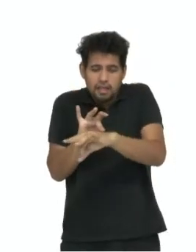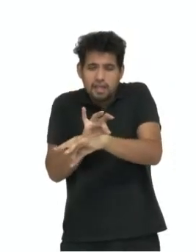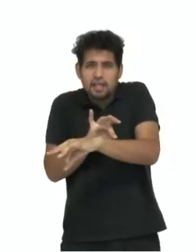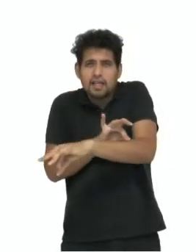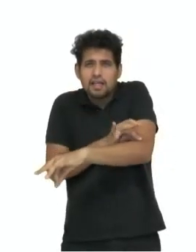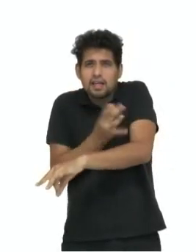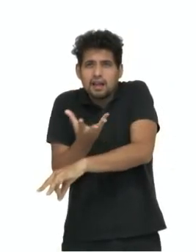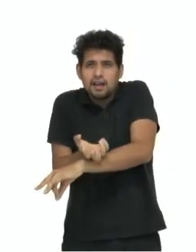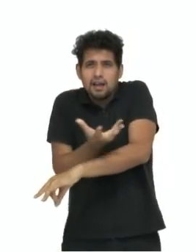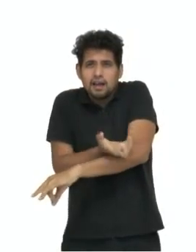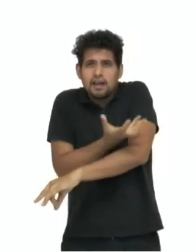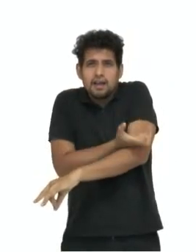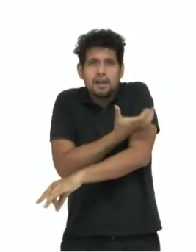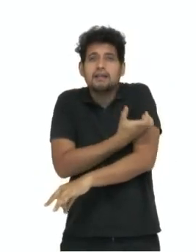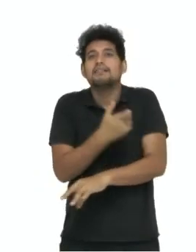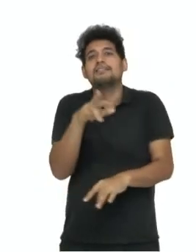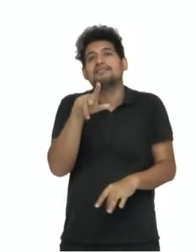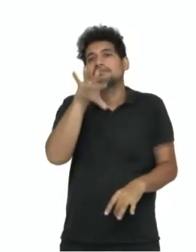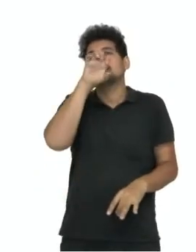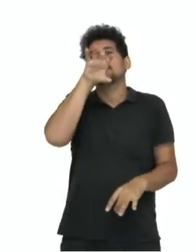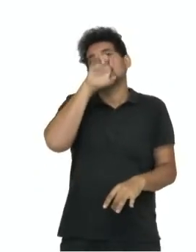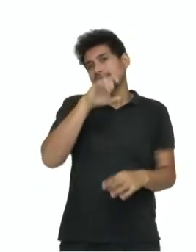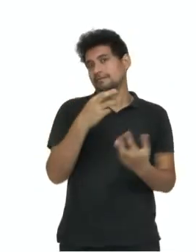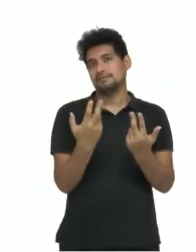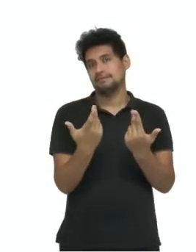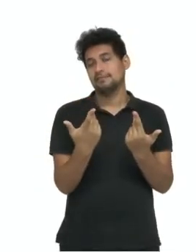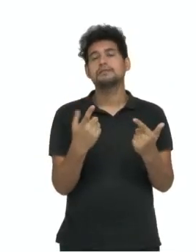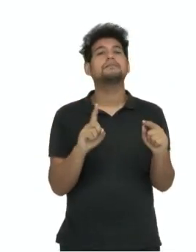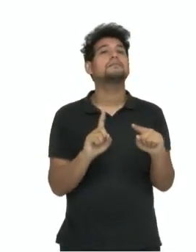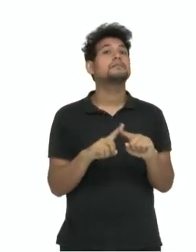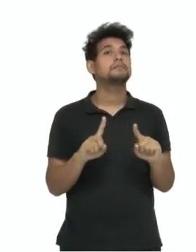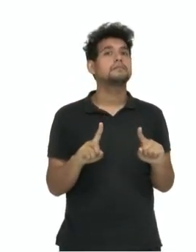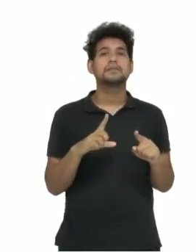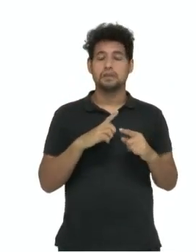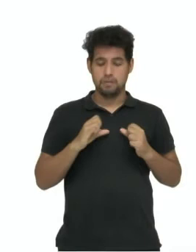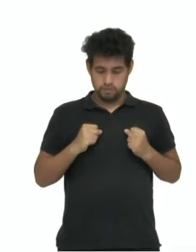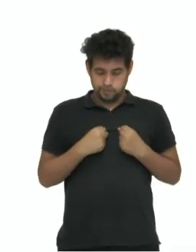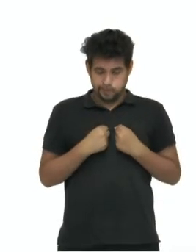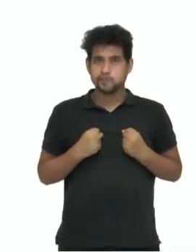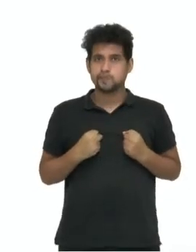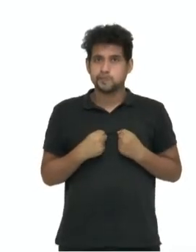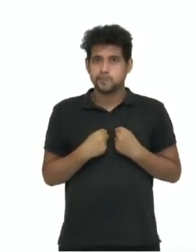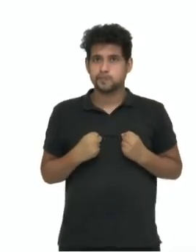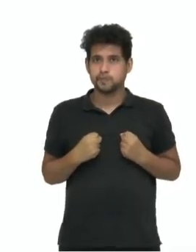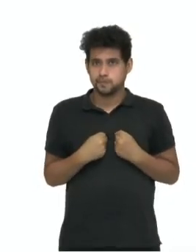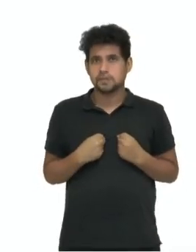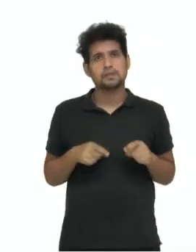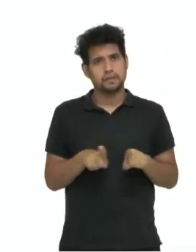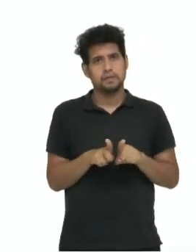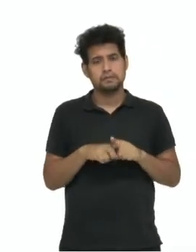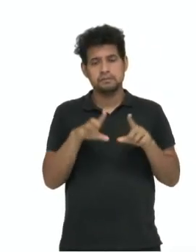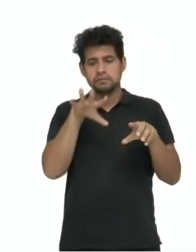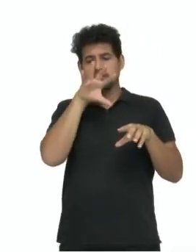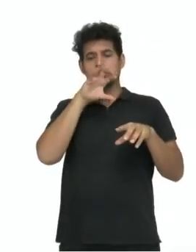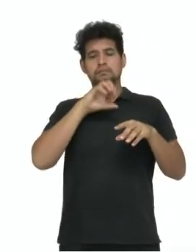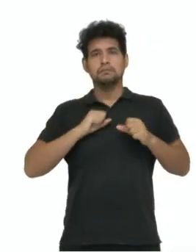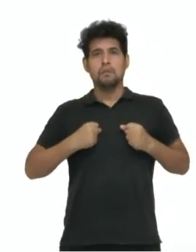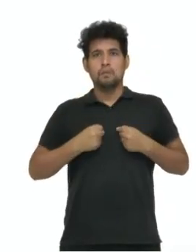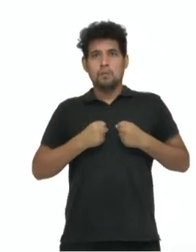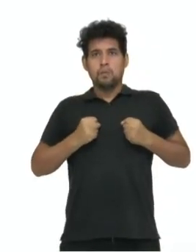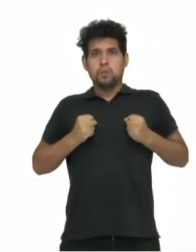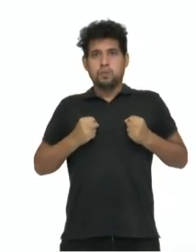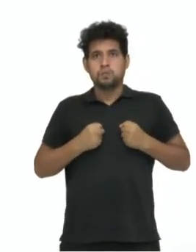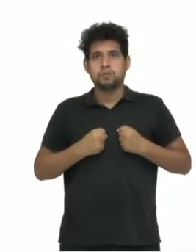ela permite que ele respire pela pele, tá? Além dos pulmões. Ou seja, eles estão mais suscetíveis